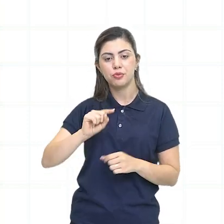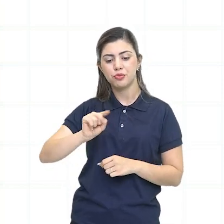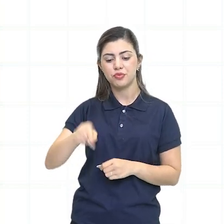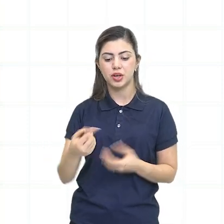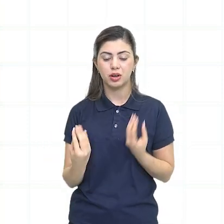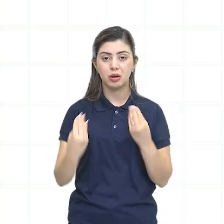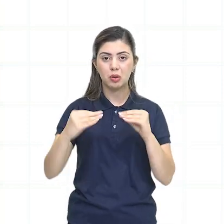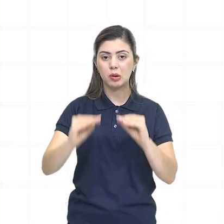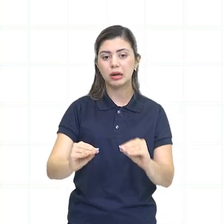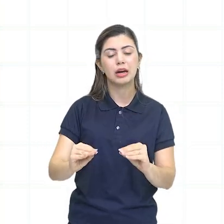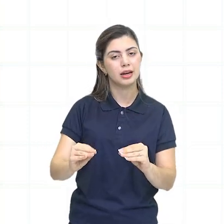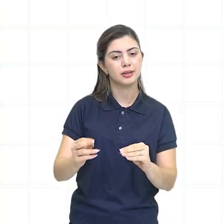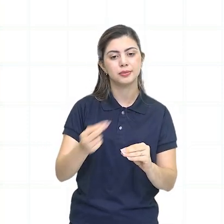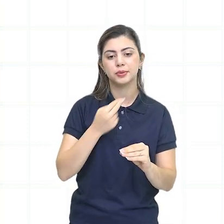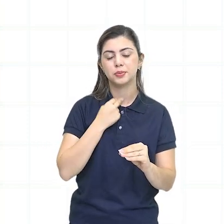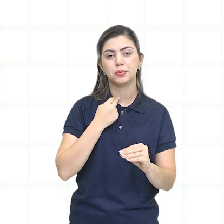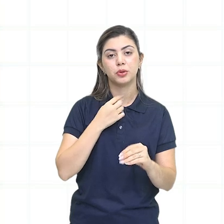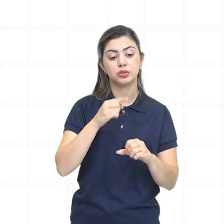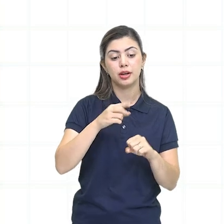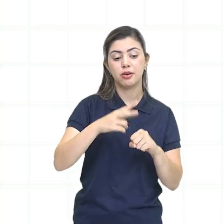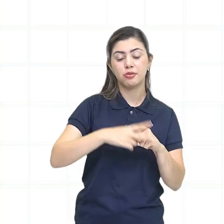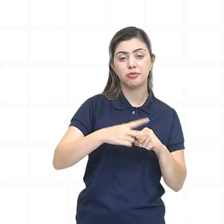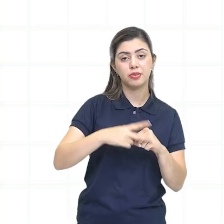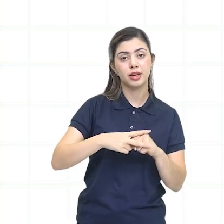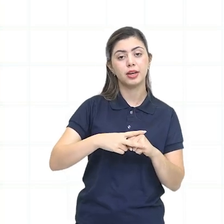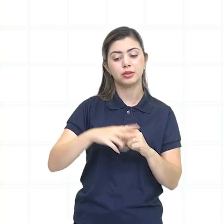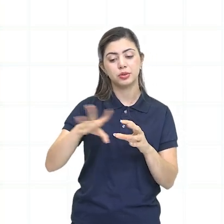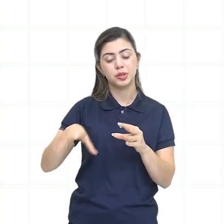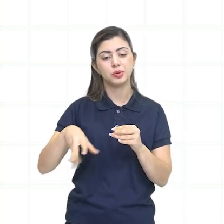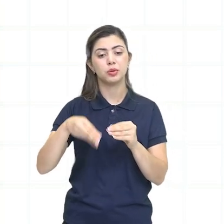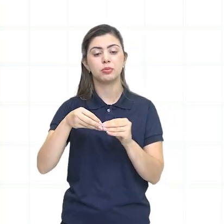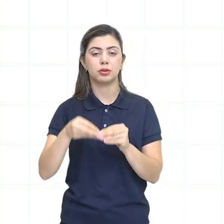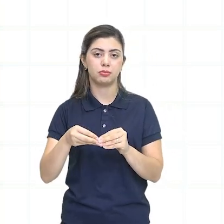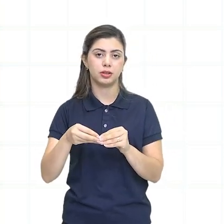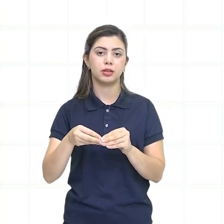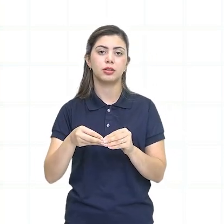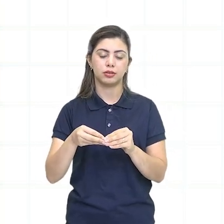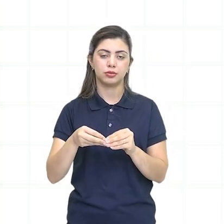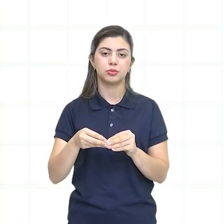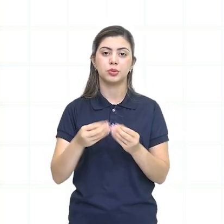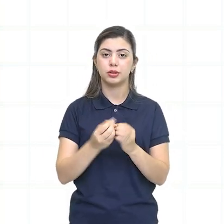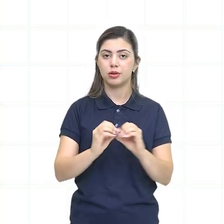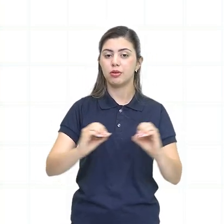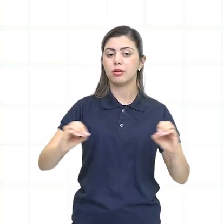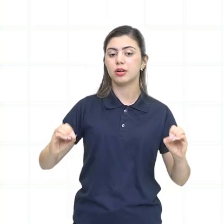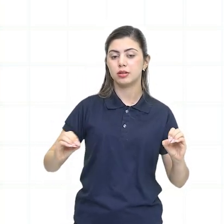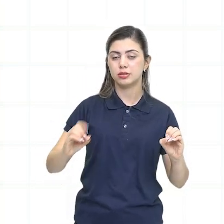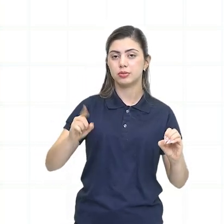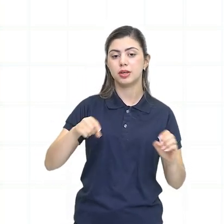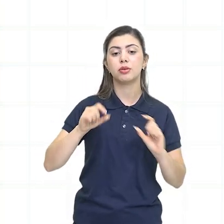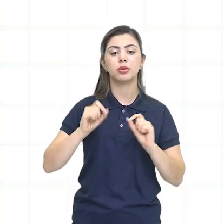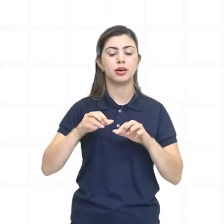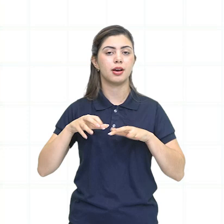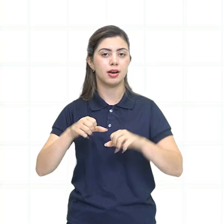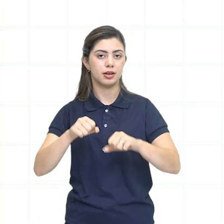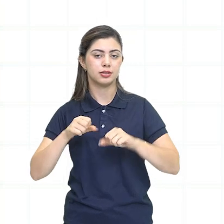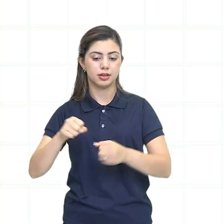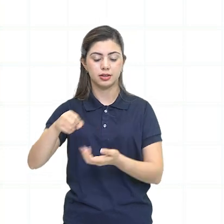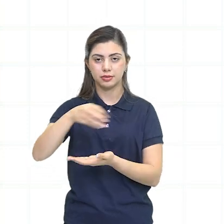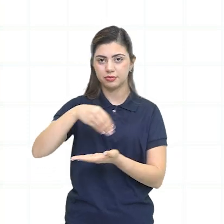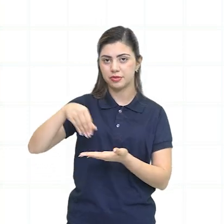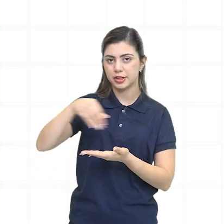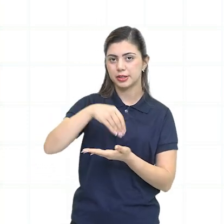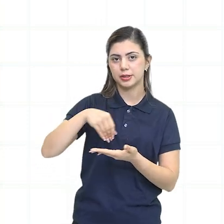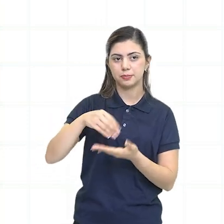aqui entre o verbo e o complemento da oração, que é açaí e farinha, tá? Então,